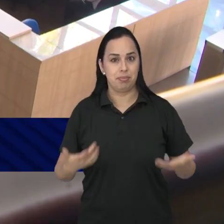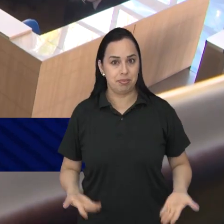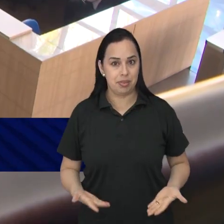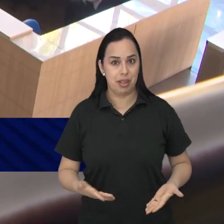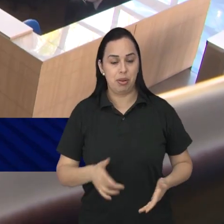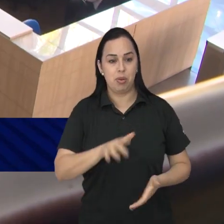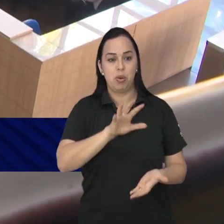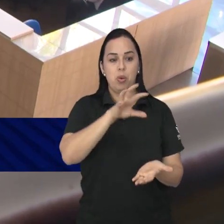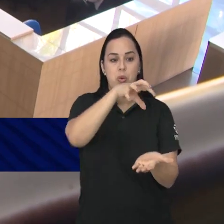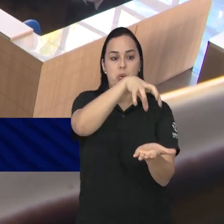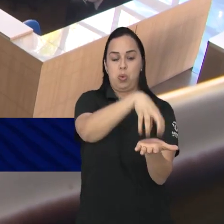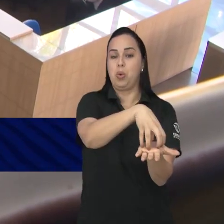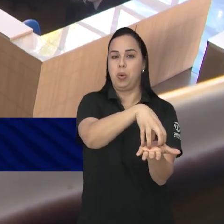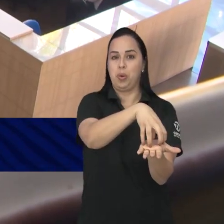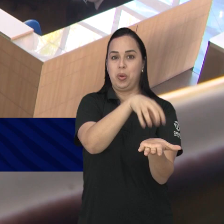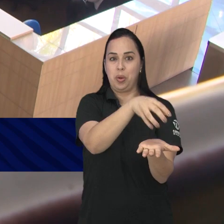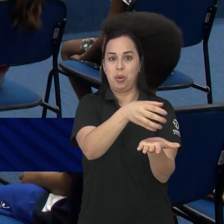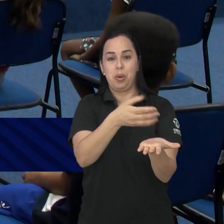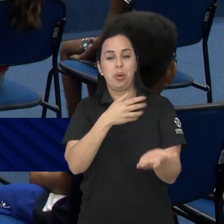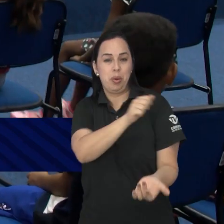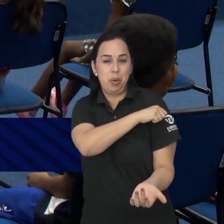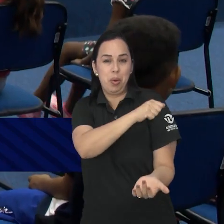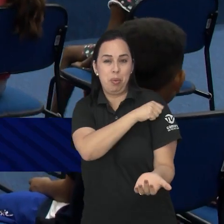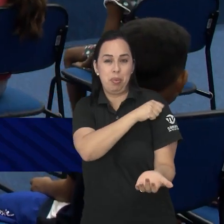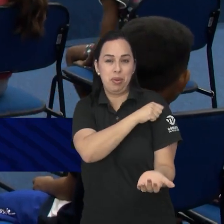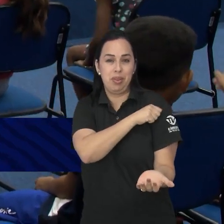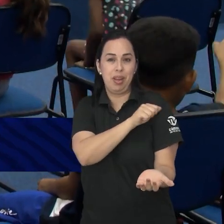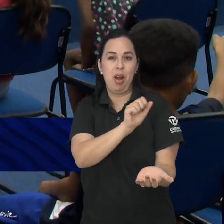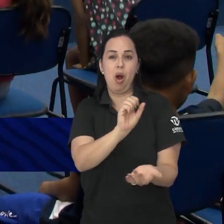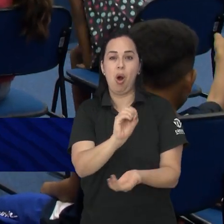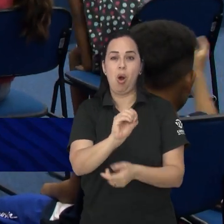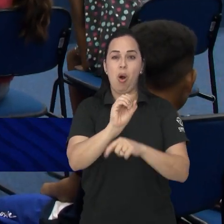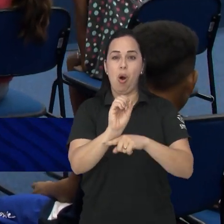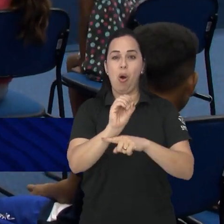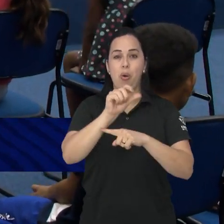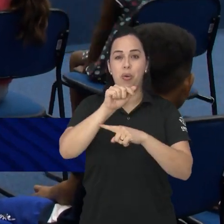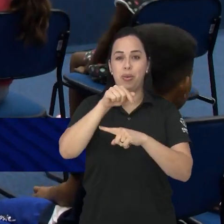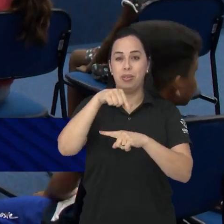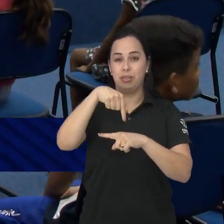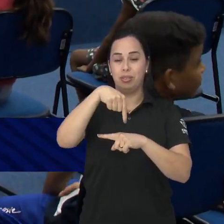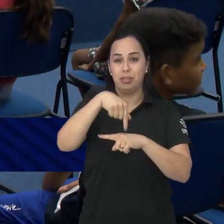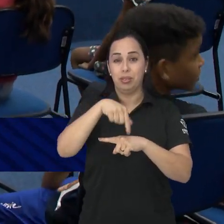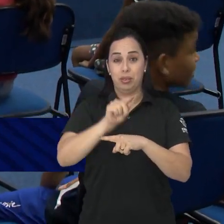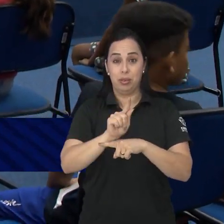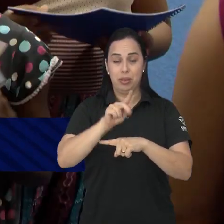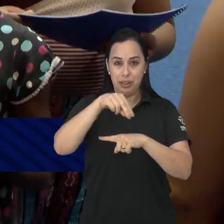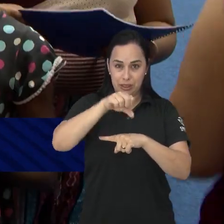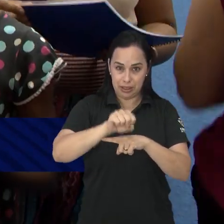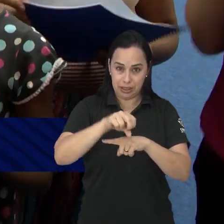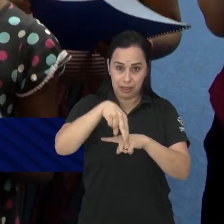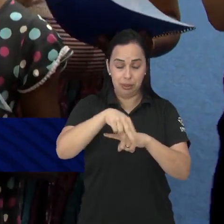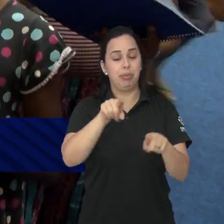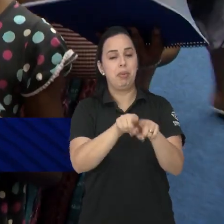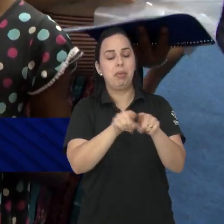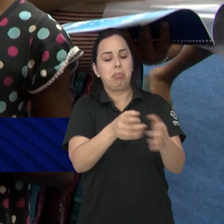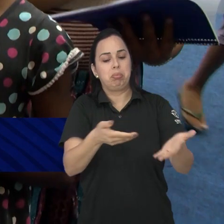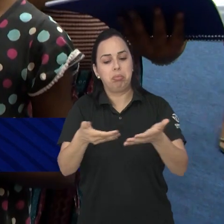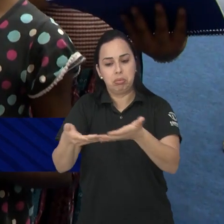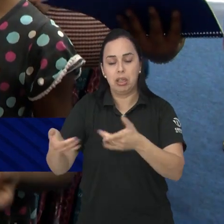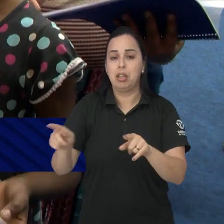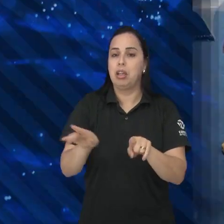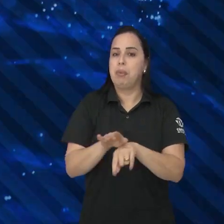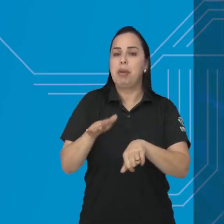de aula, projeto Visite a Câmara recebe alunos de uma ONG para apresentar o trabalho dos vereadores e conversar